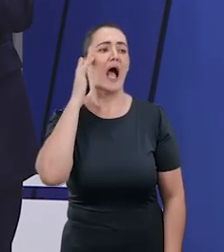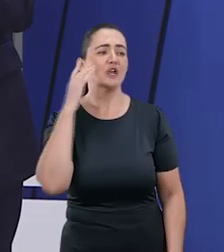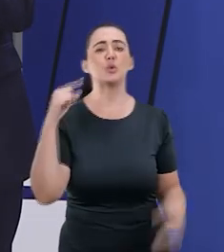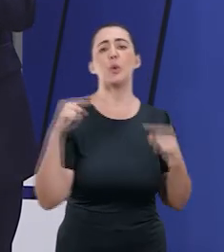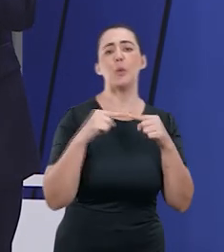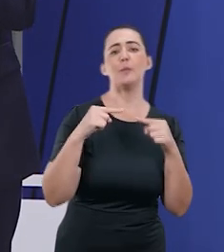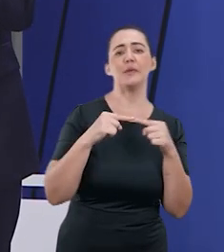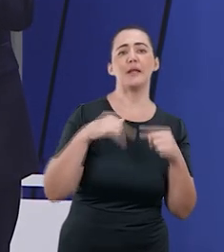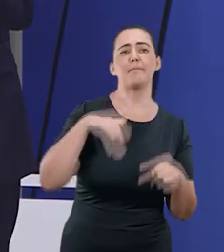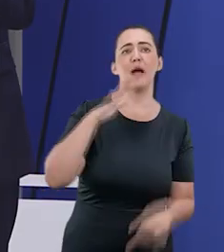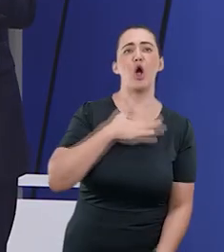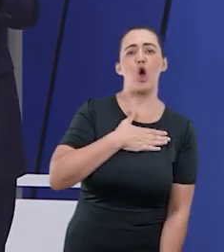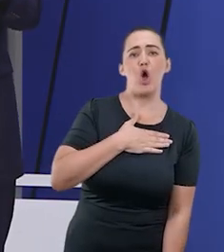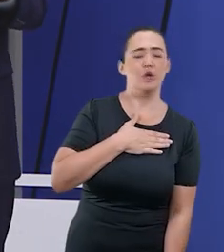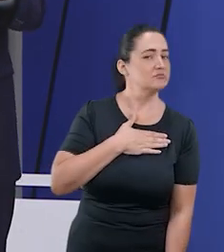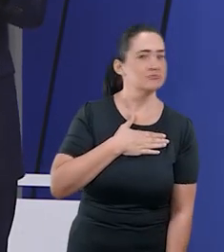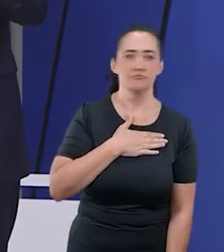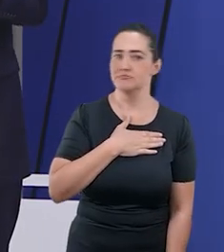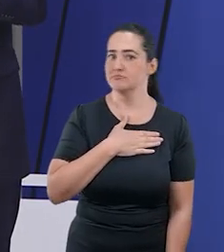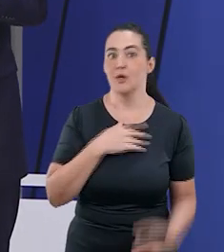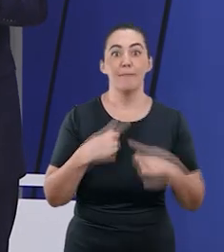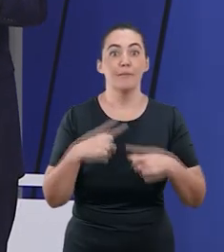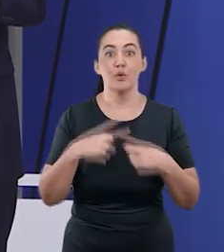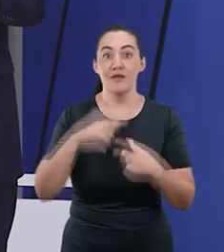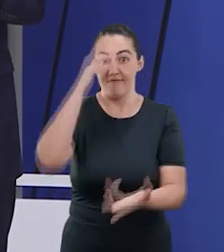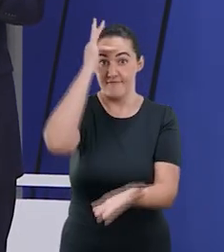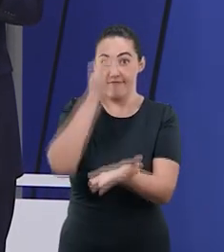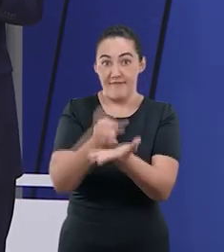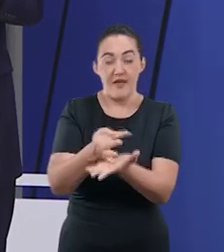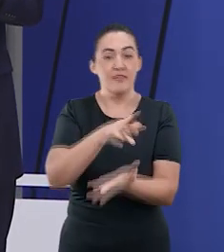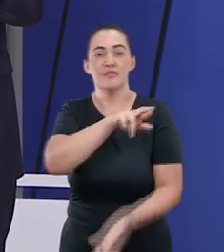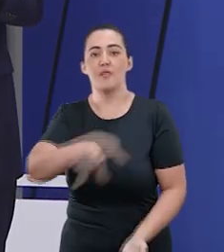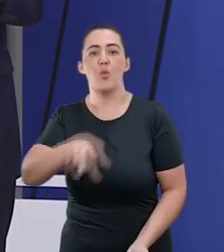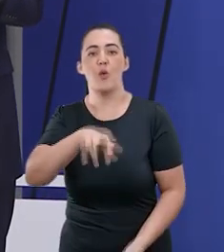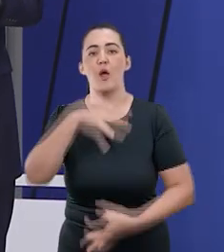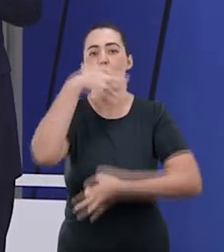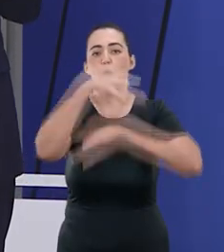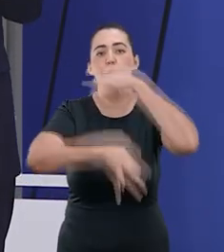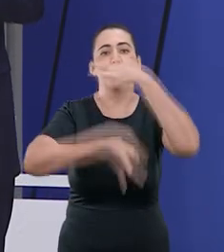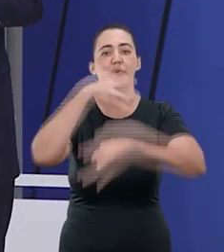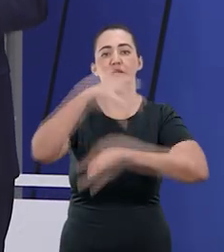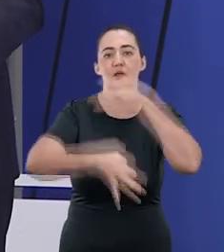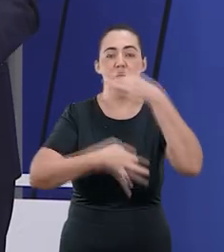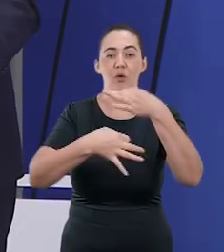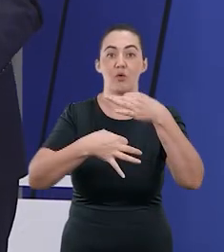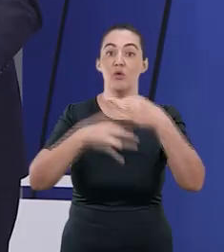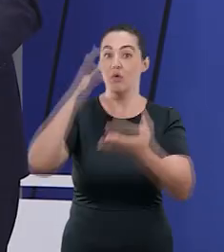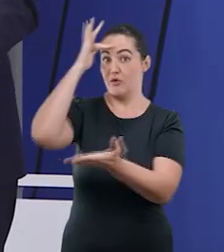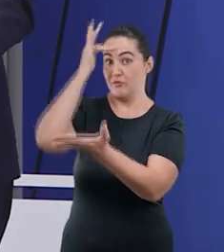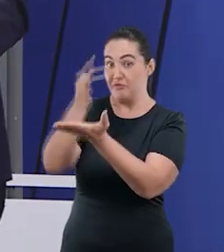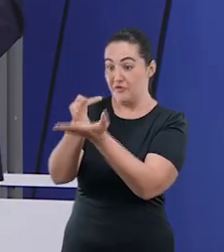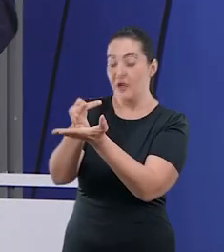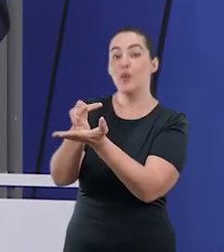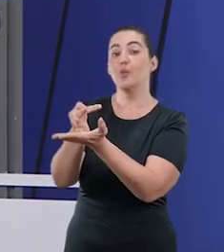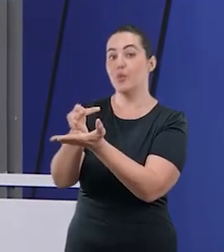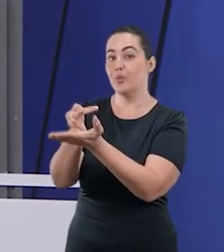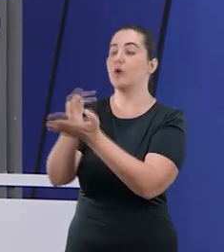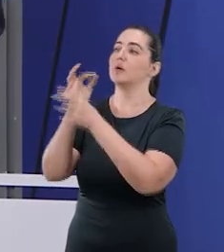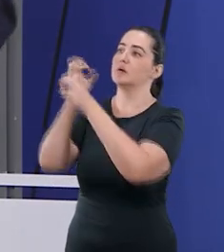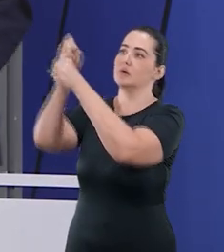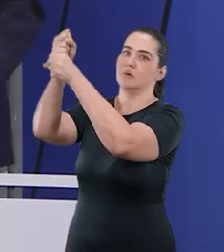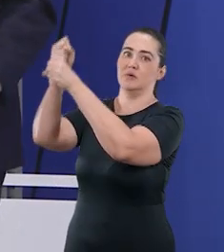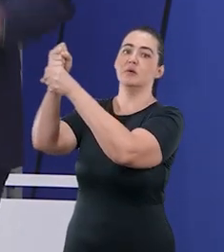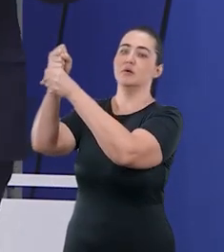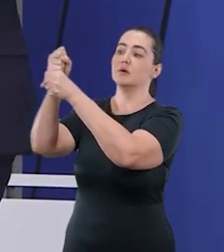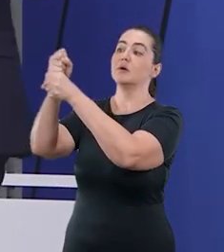sentido para mim. Porque em matéria de fé, não é a opinião humana que vale. Em matéria de fé, o que vale é a revelação.